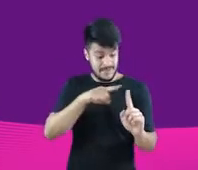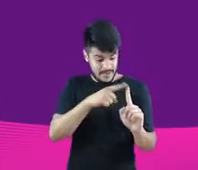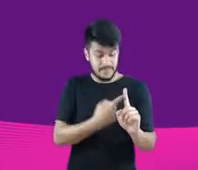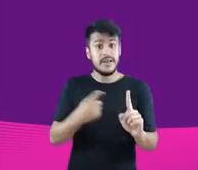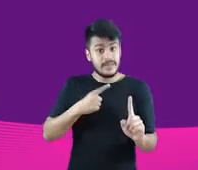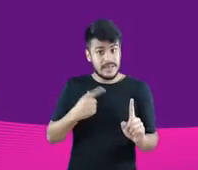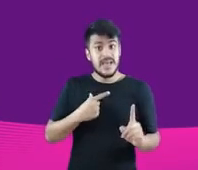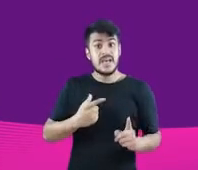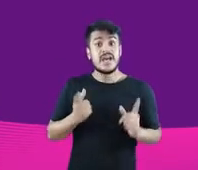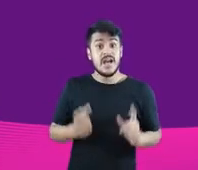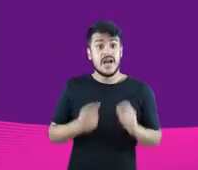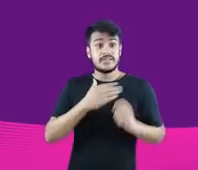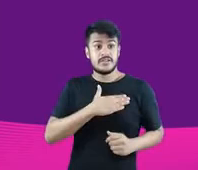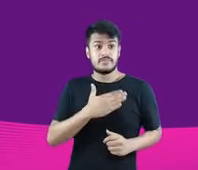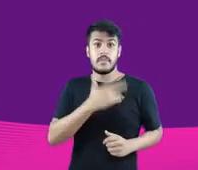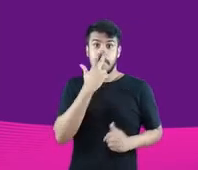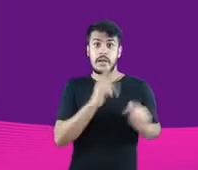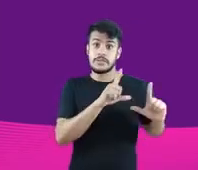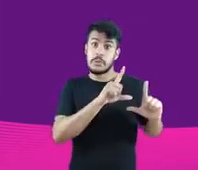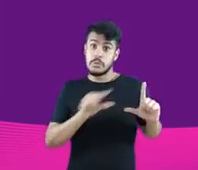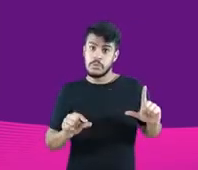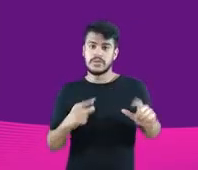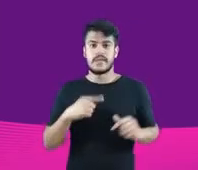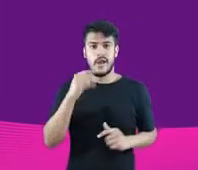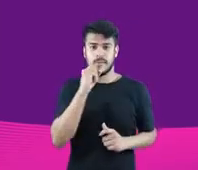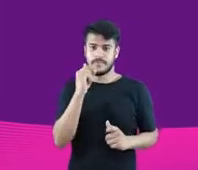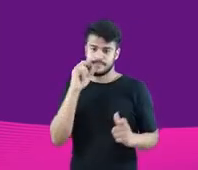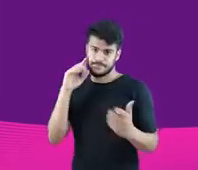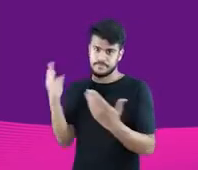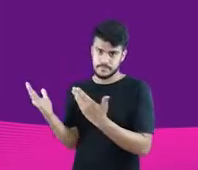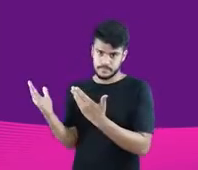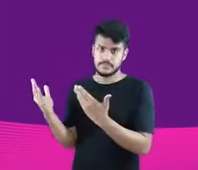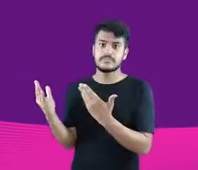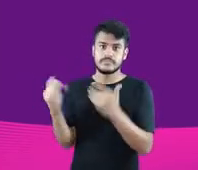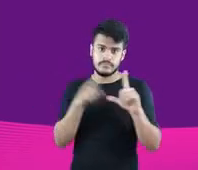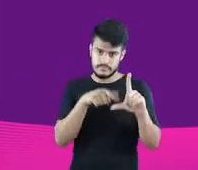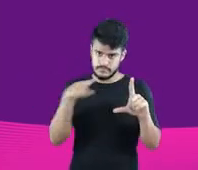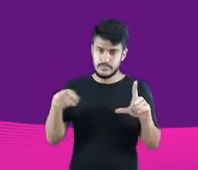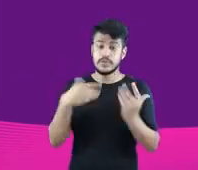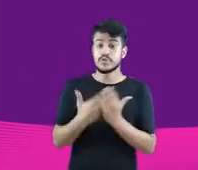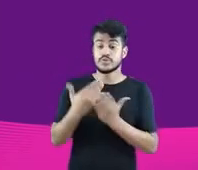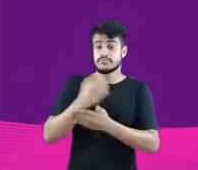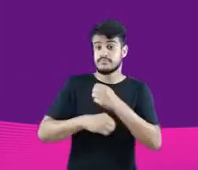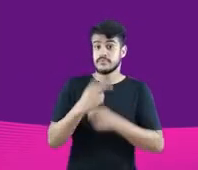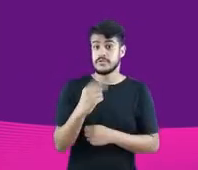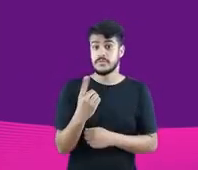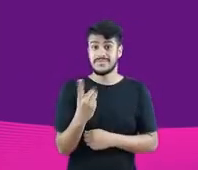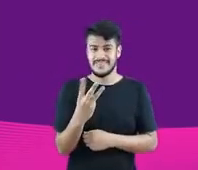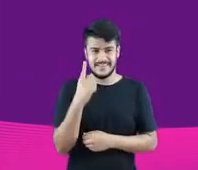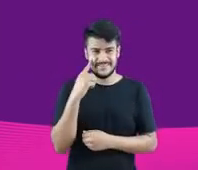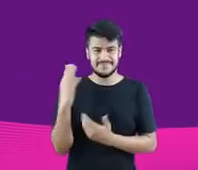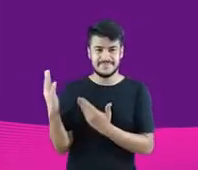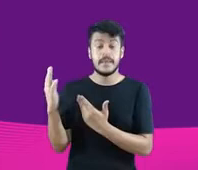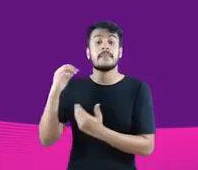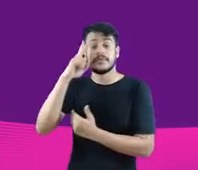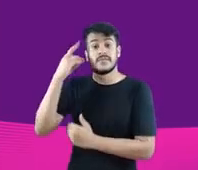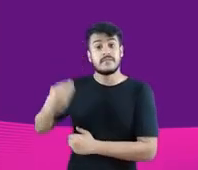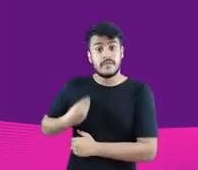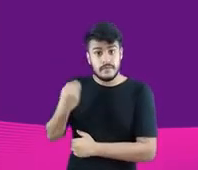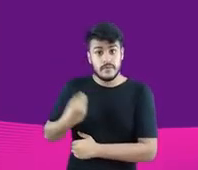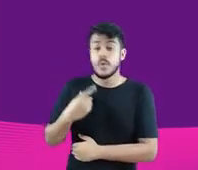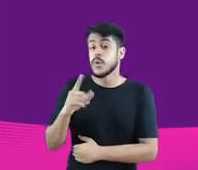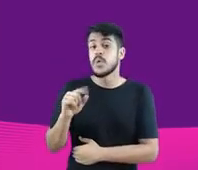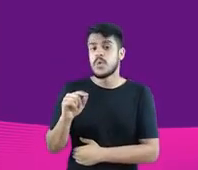estudo apresentado no JSOL de 2013, mostrando, então, essas curvas de sobrevida, mostrando que não houve